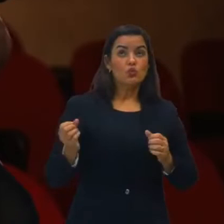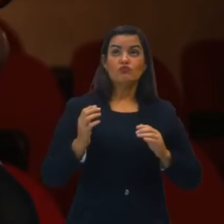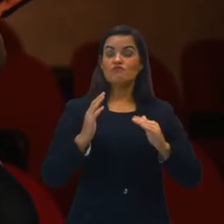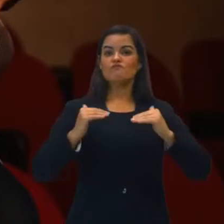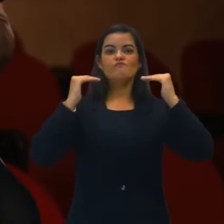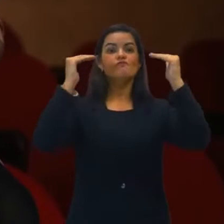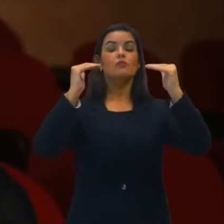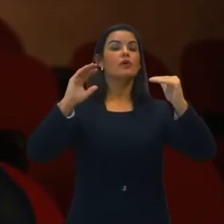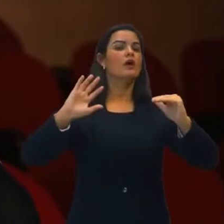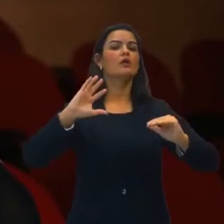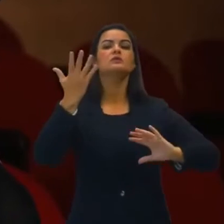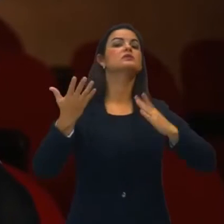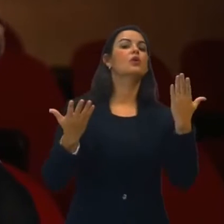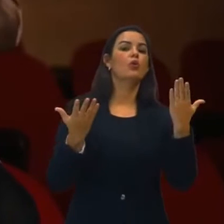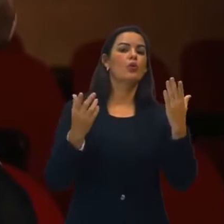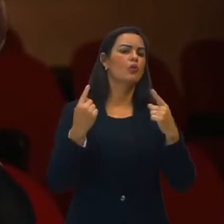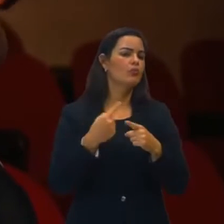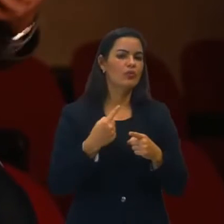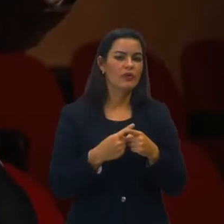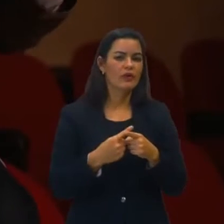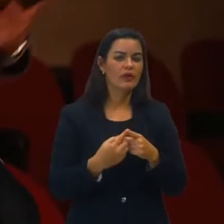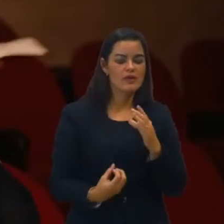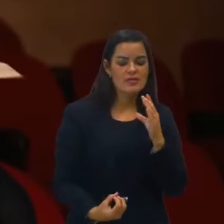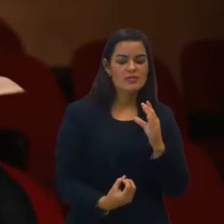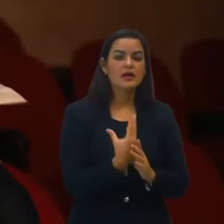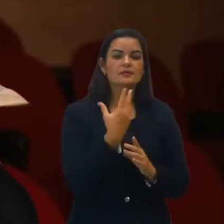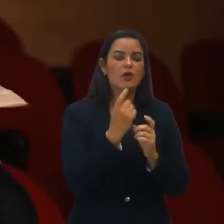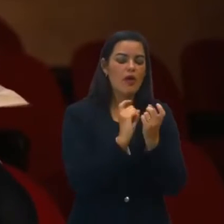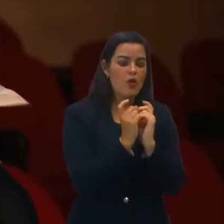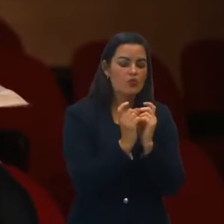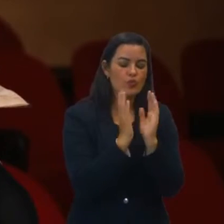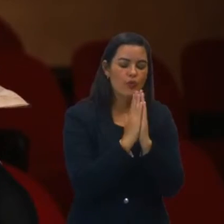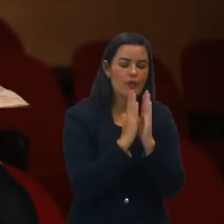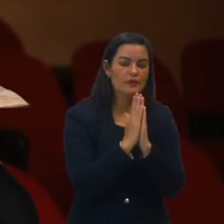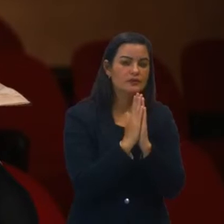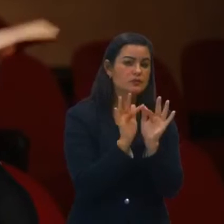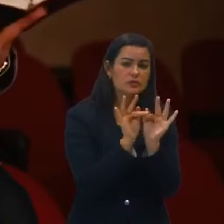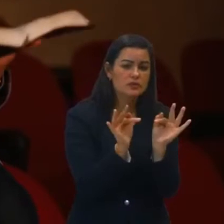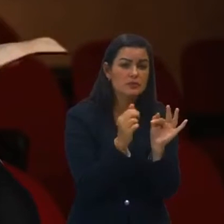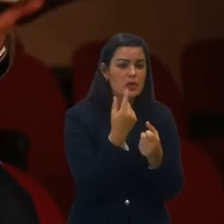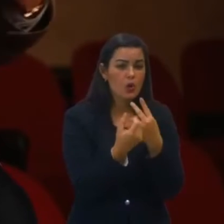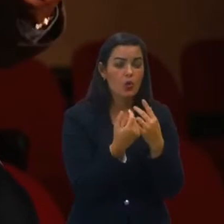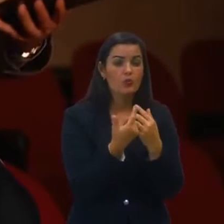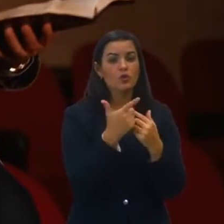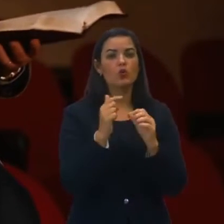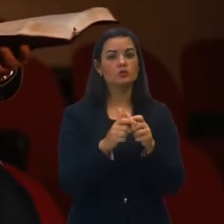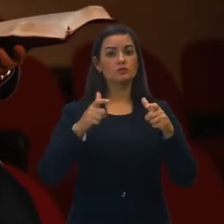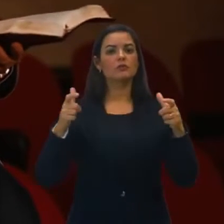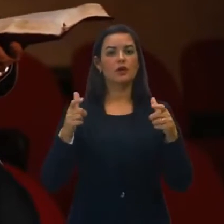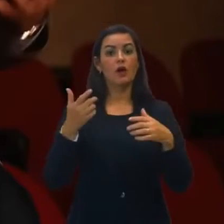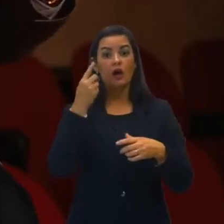grandes ou pequenas ou anônimas reuniões de oração. Olhe comigo o que